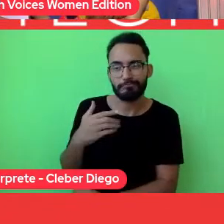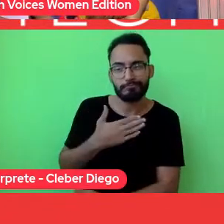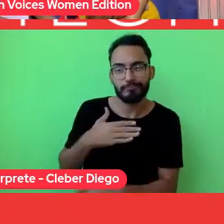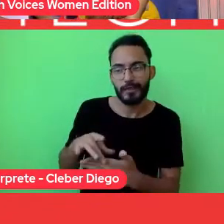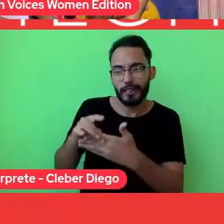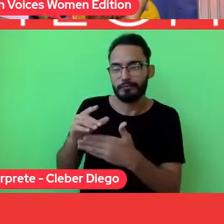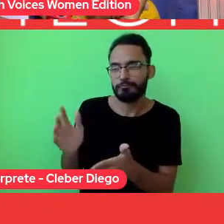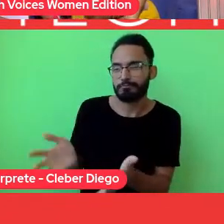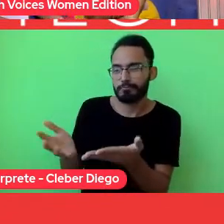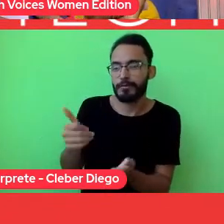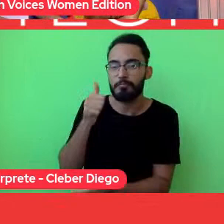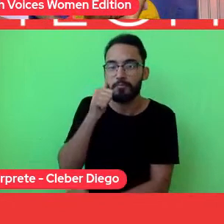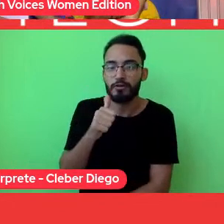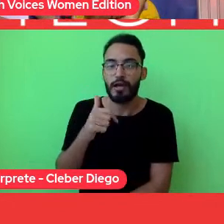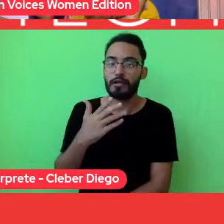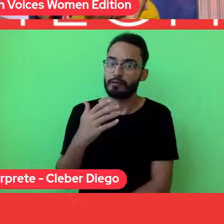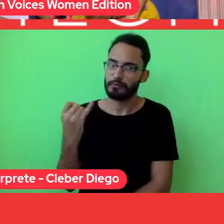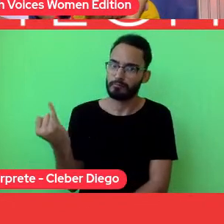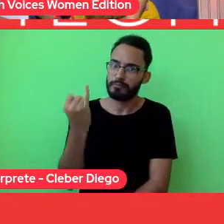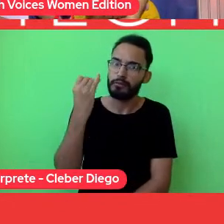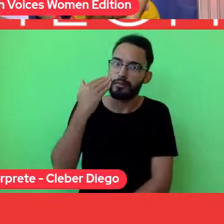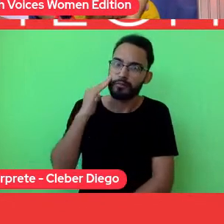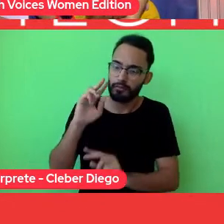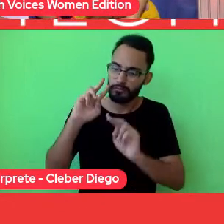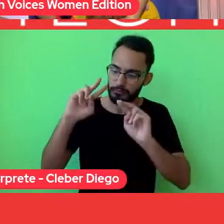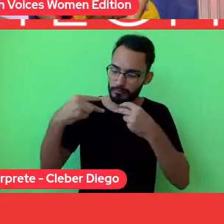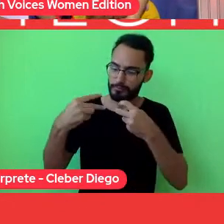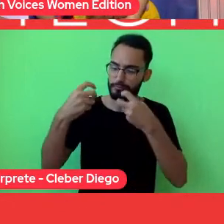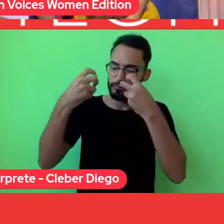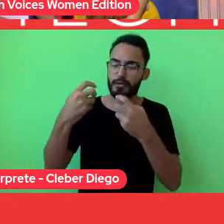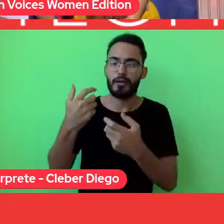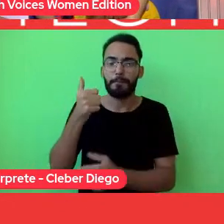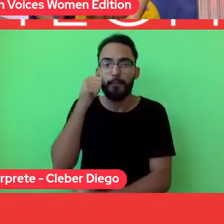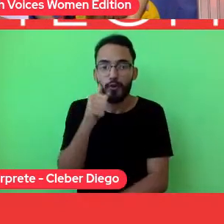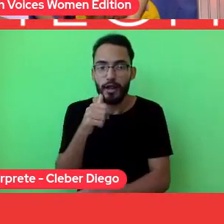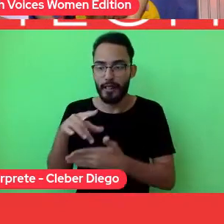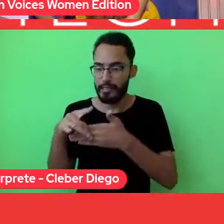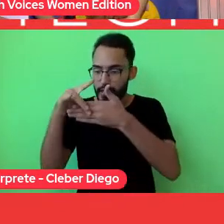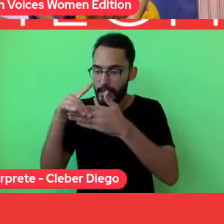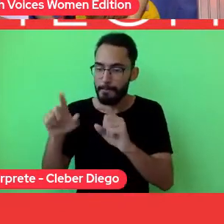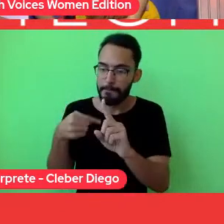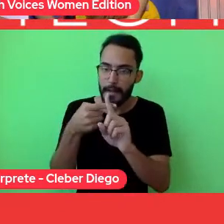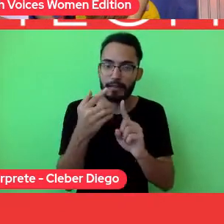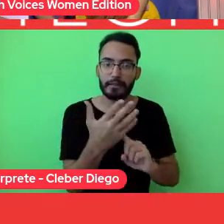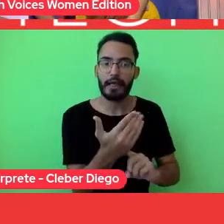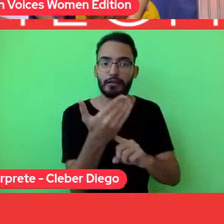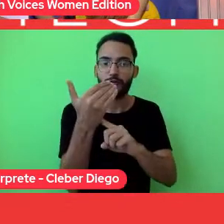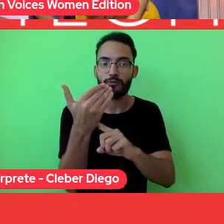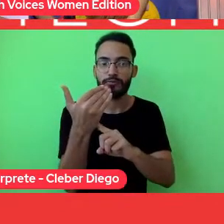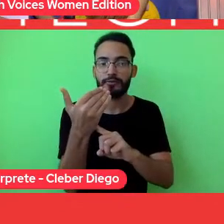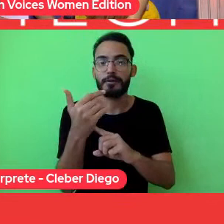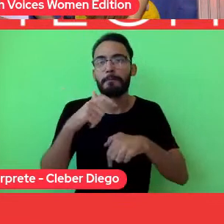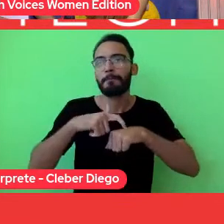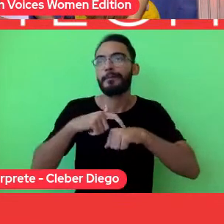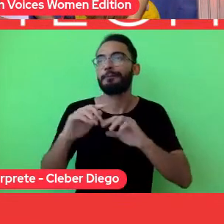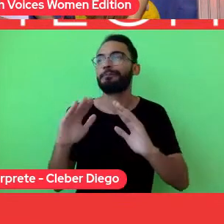entender essa minha posição, né, de mulher na liderança e na tecnologia, que até o momento eu também não tinha